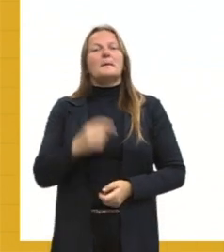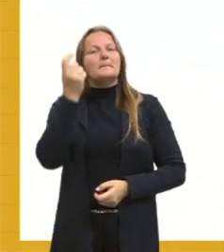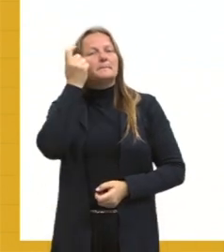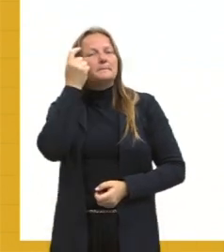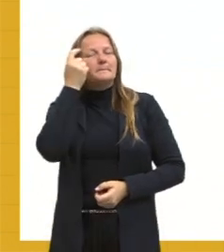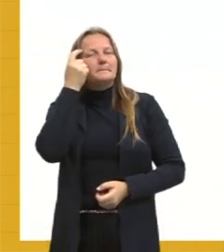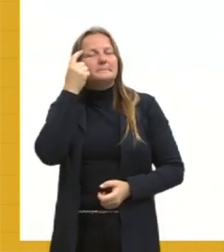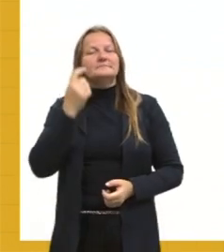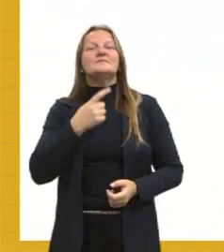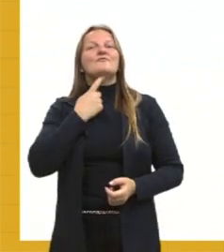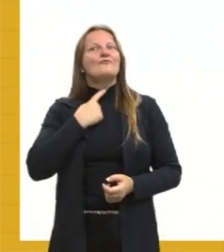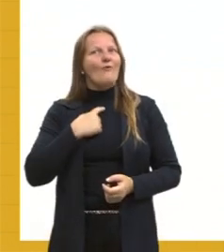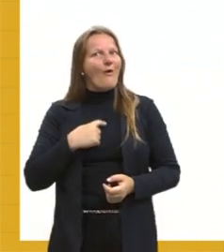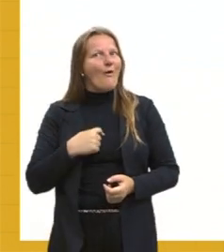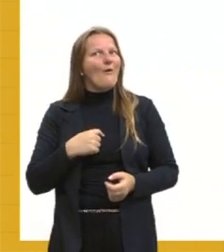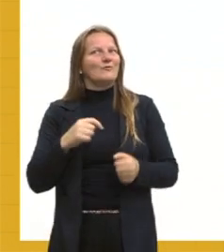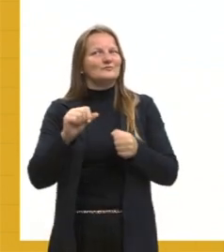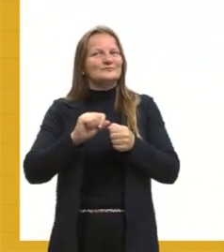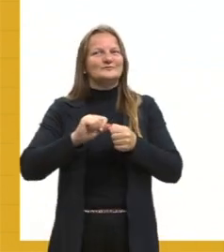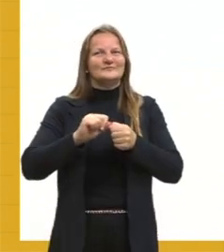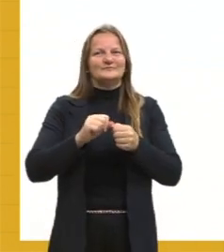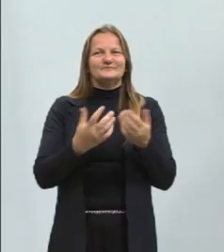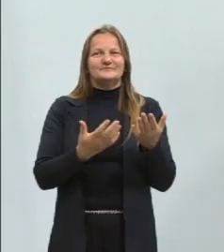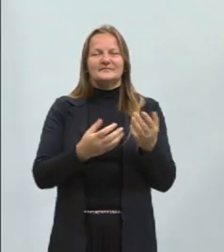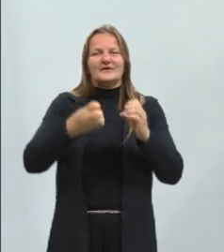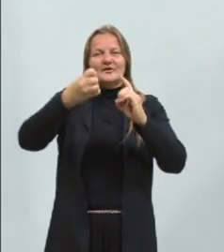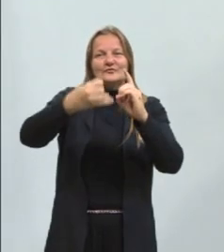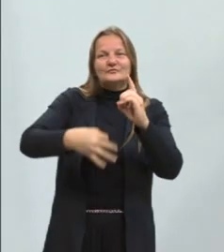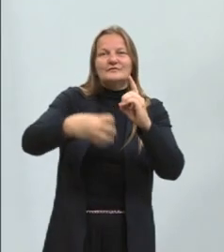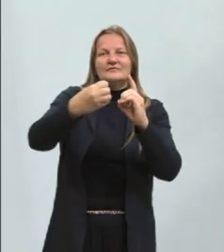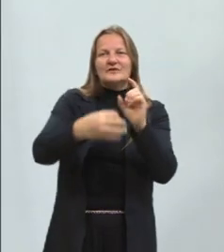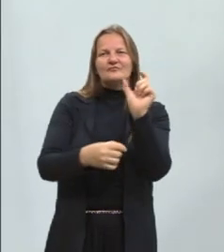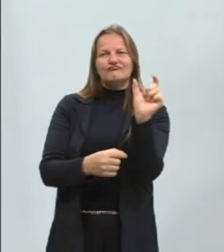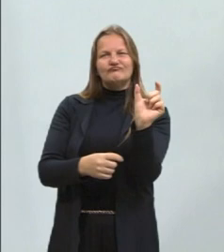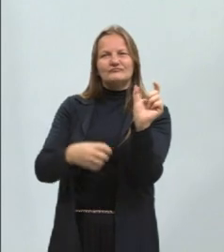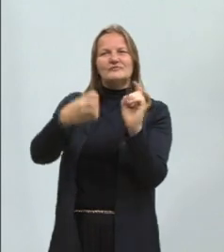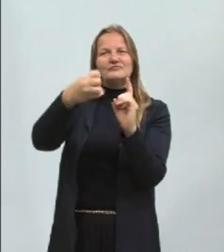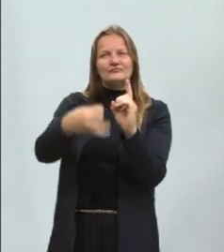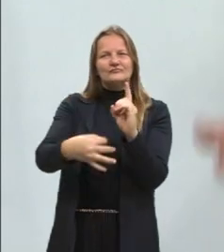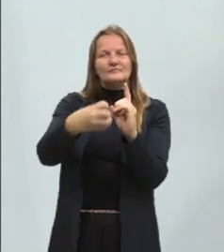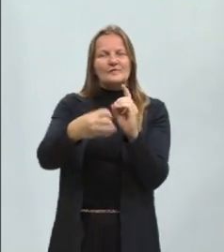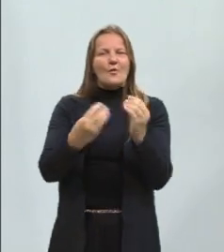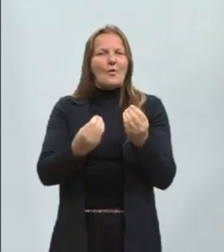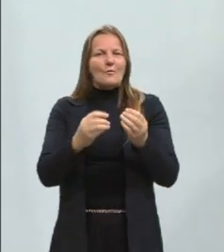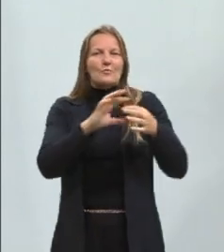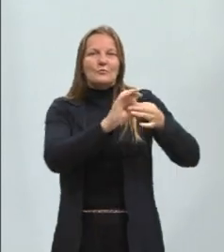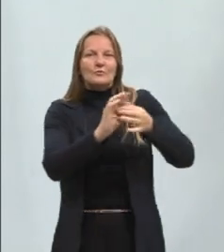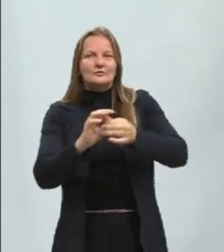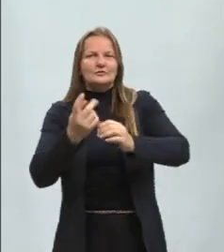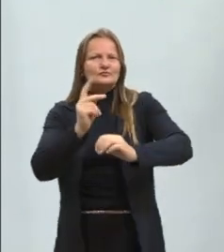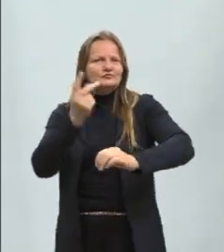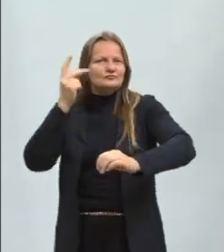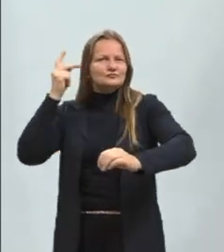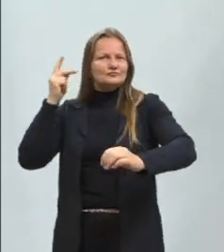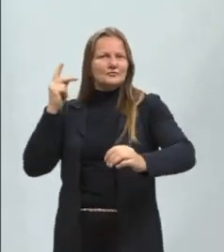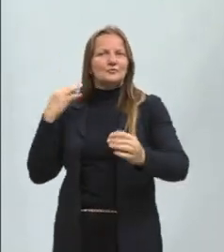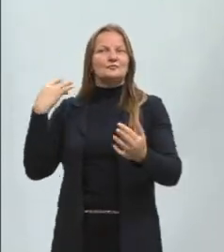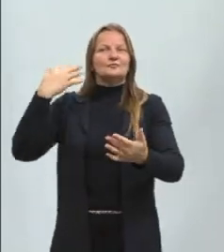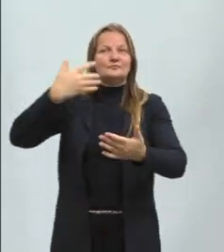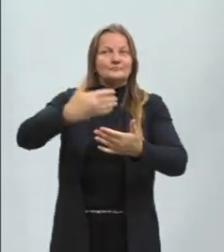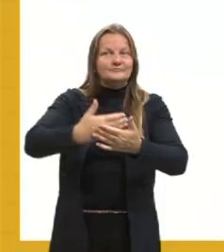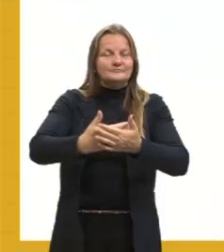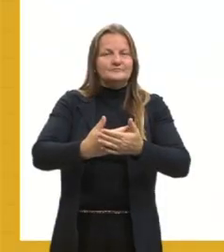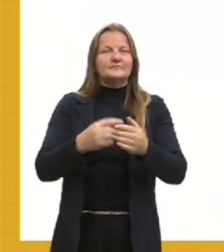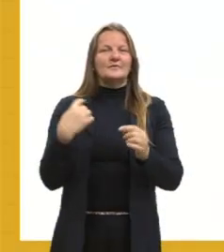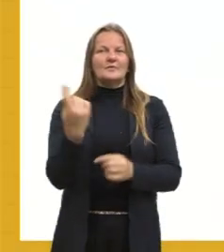sabe que eu gosto de fazer isso não gosto de definir os ter eu não gosto de pensar ali naquele contexto histórico da coisa a gente